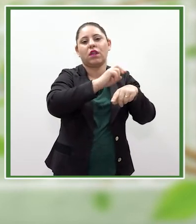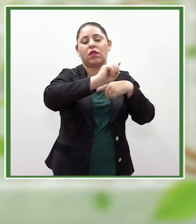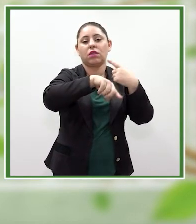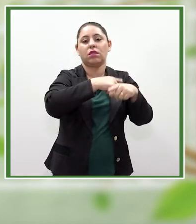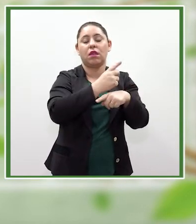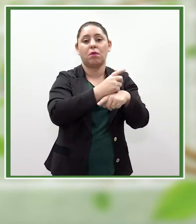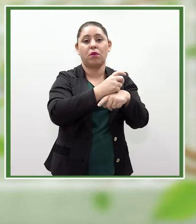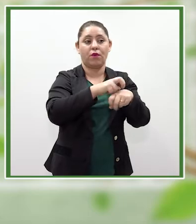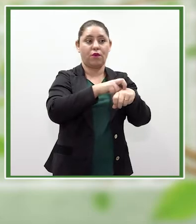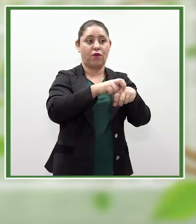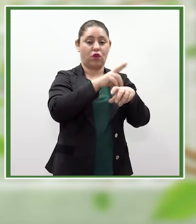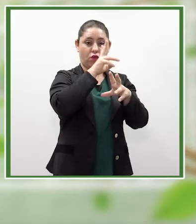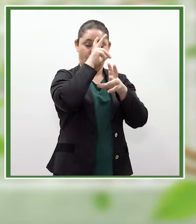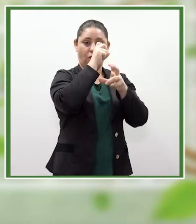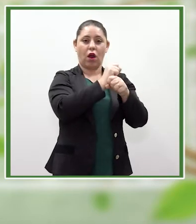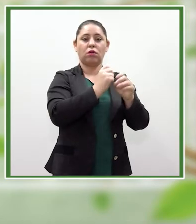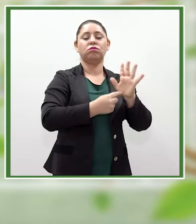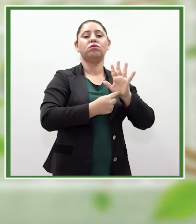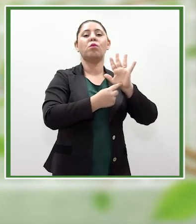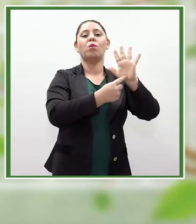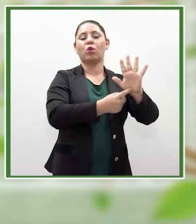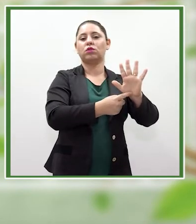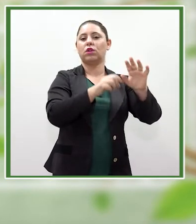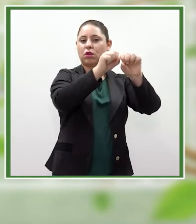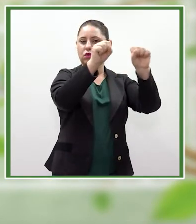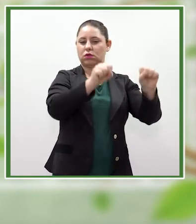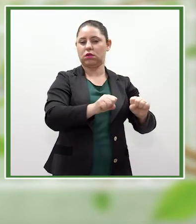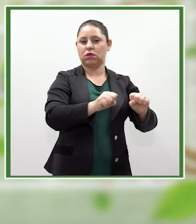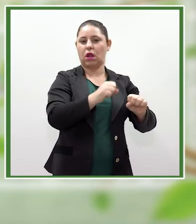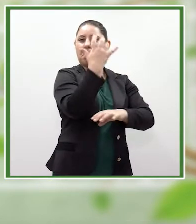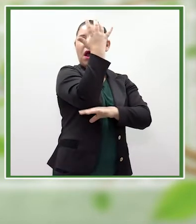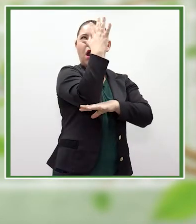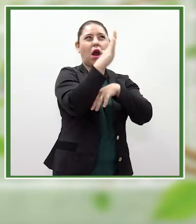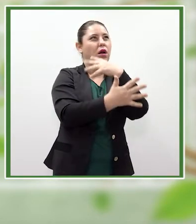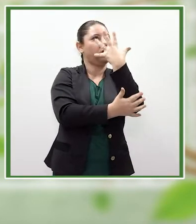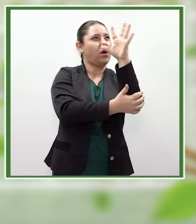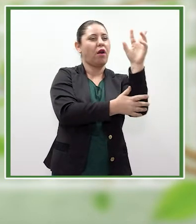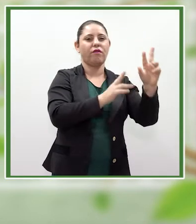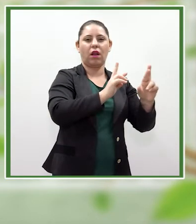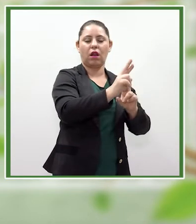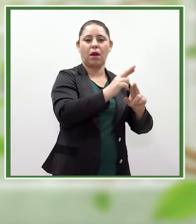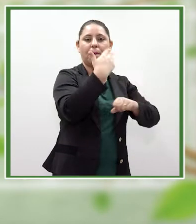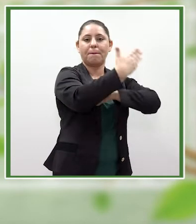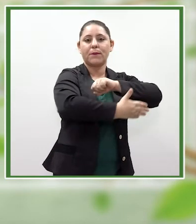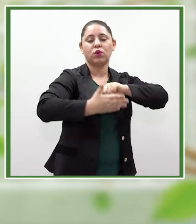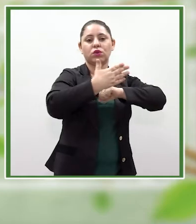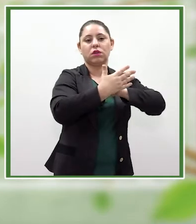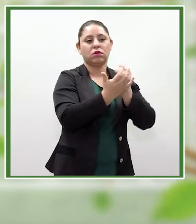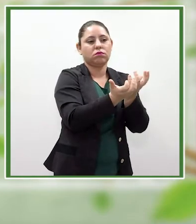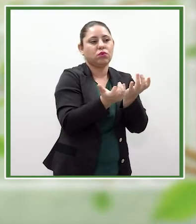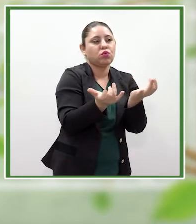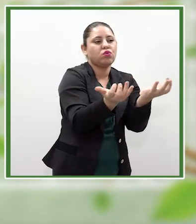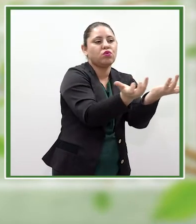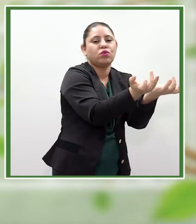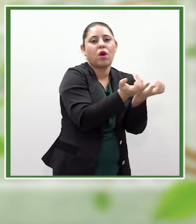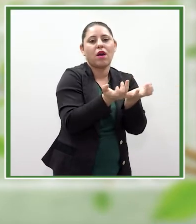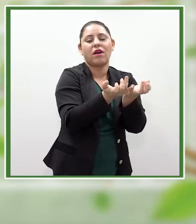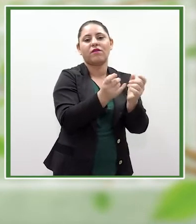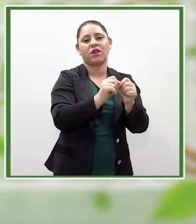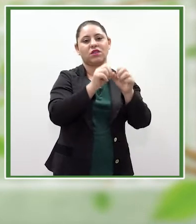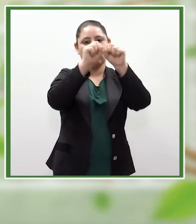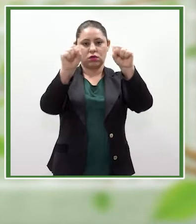em protegerem o pasto e tornar então esses sistemas mais resilientes em condições ou em situações de